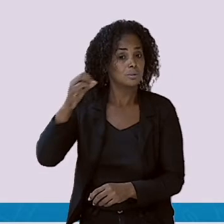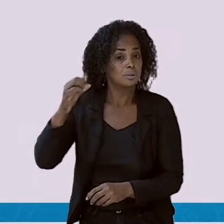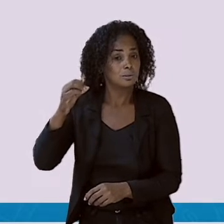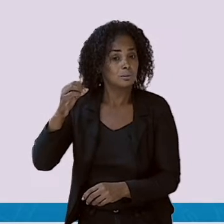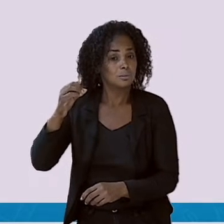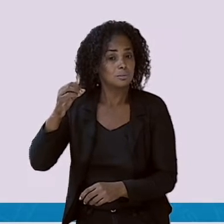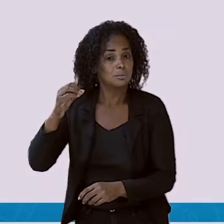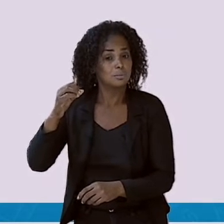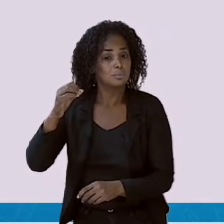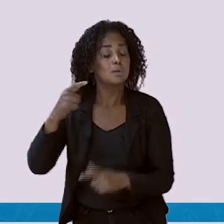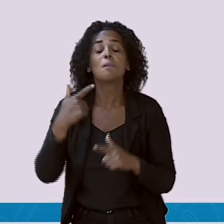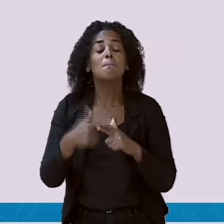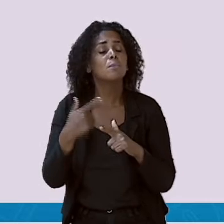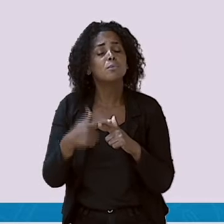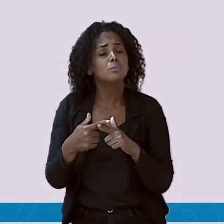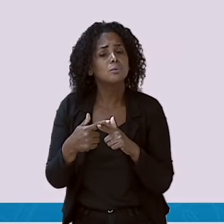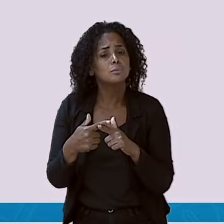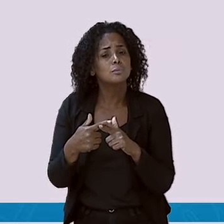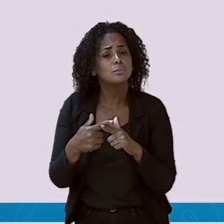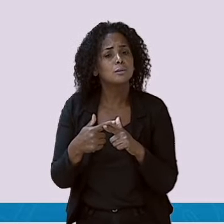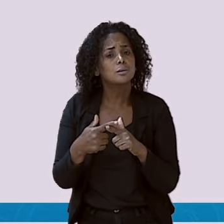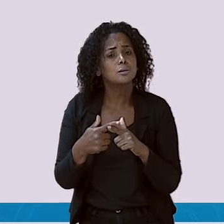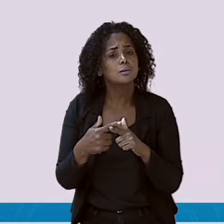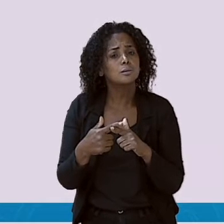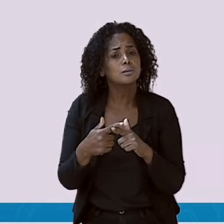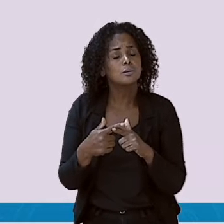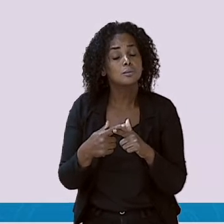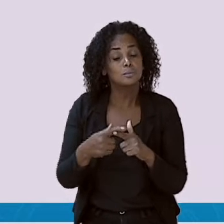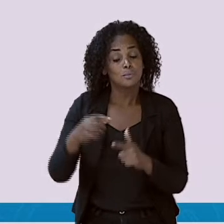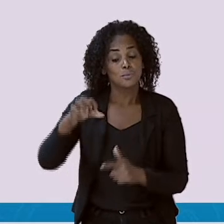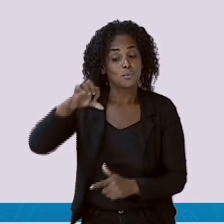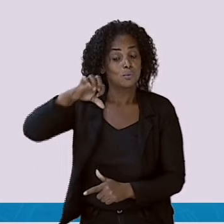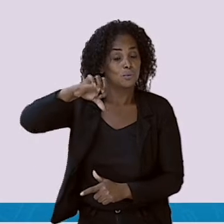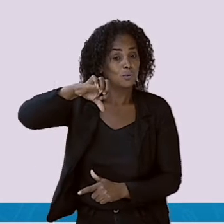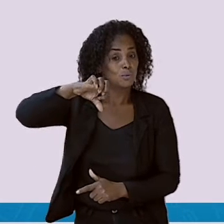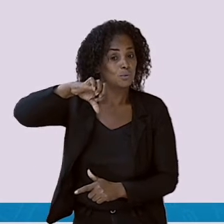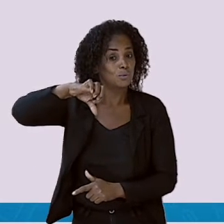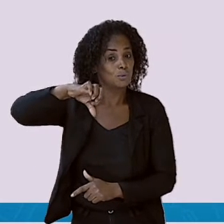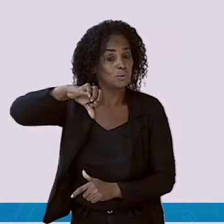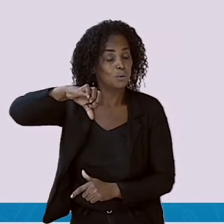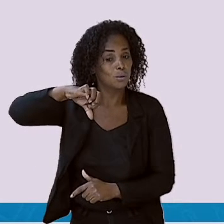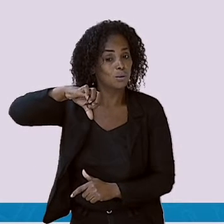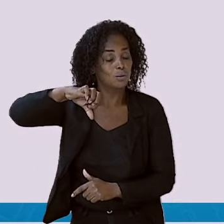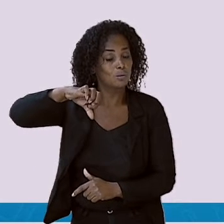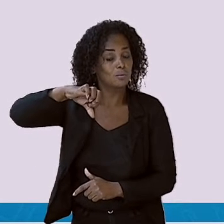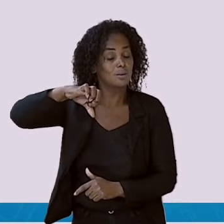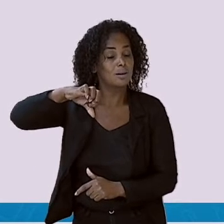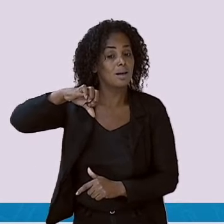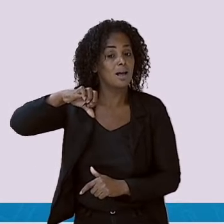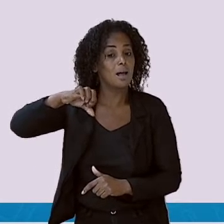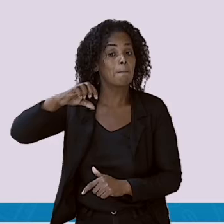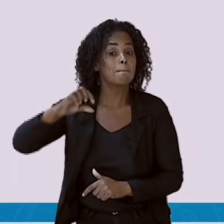olha. O 9 aqui, tá vendo? Ele é maior do que 5. Então,